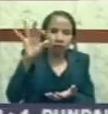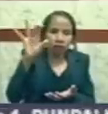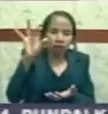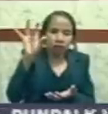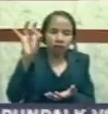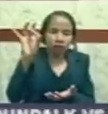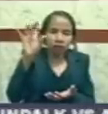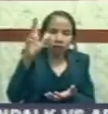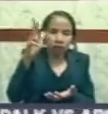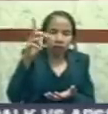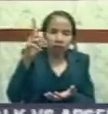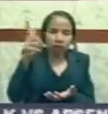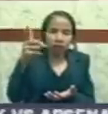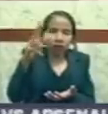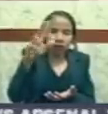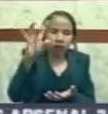$417,893,928.